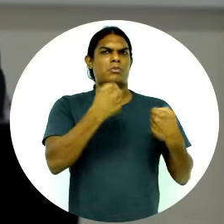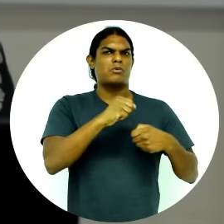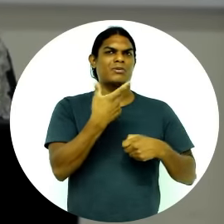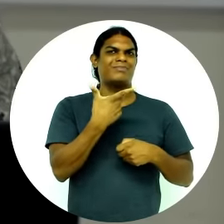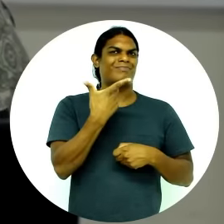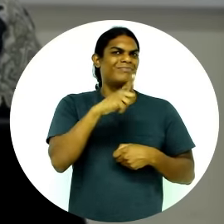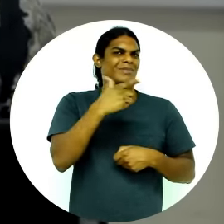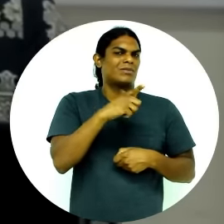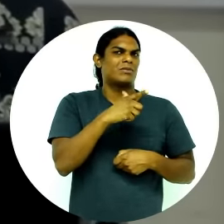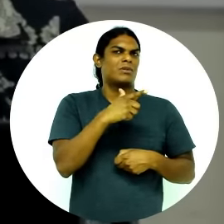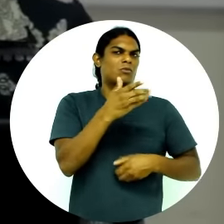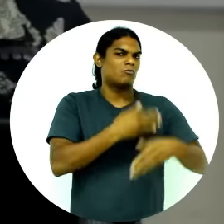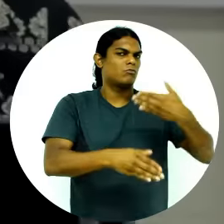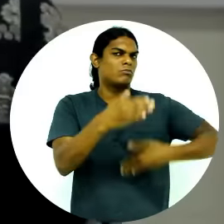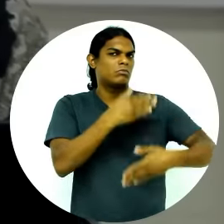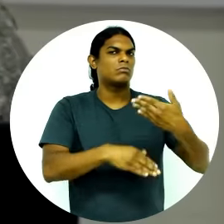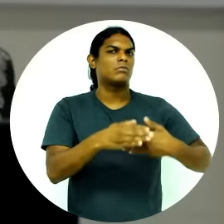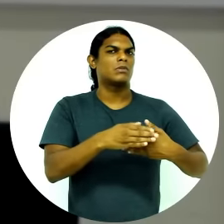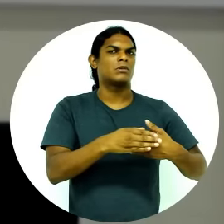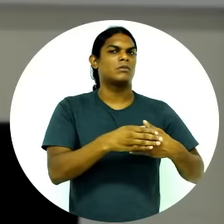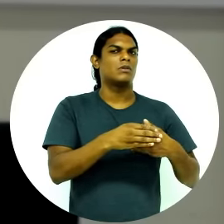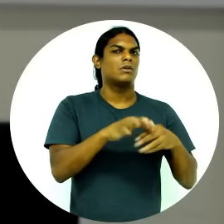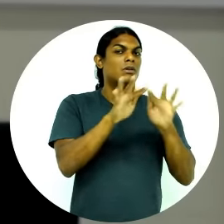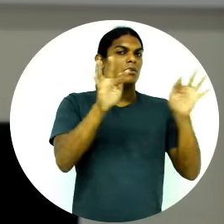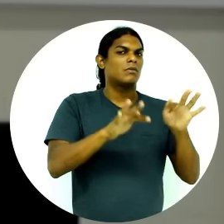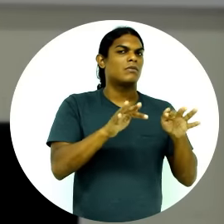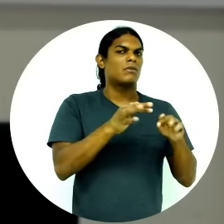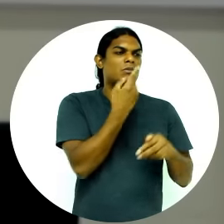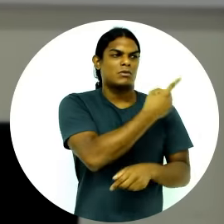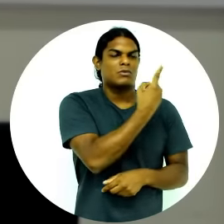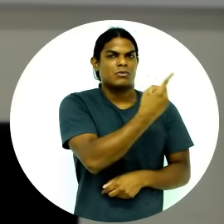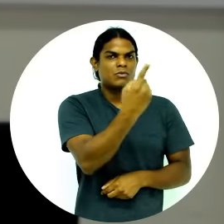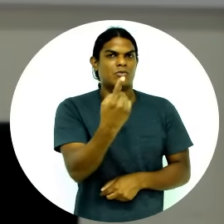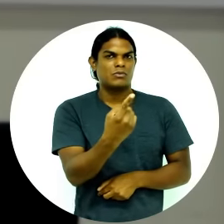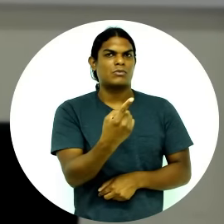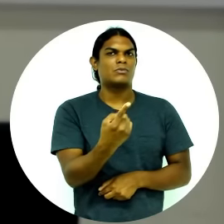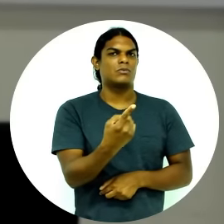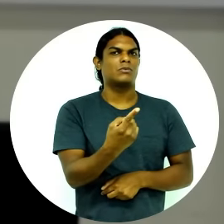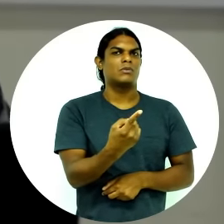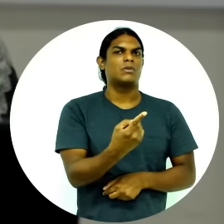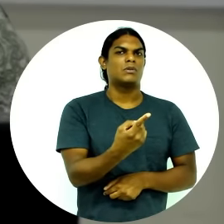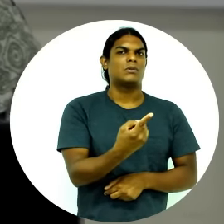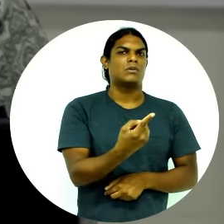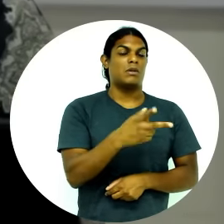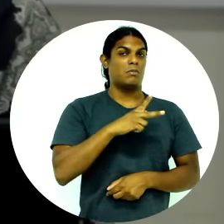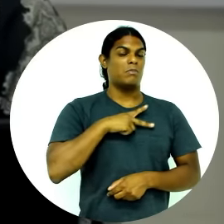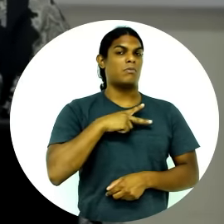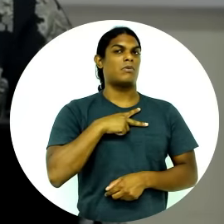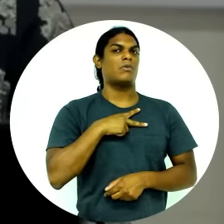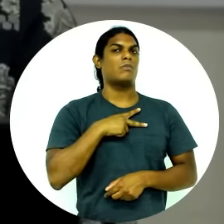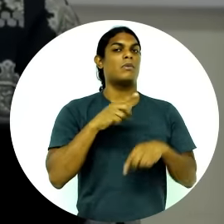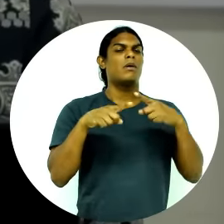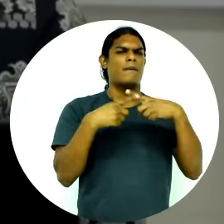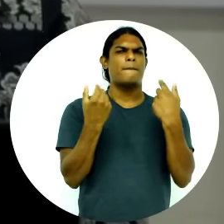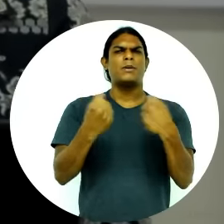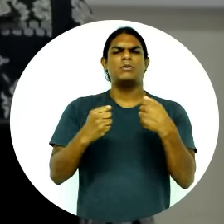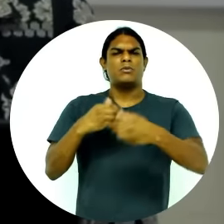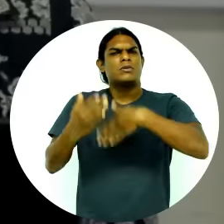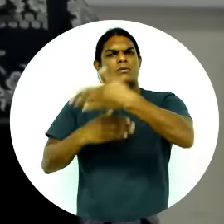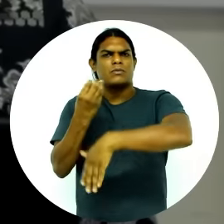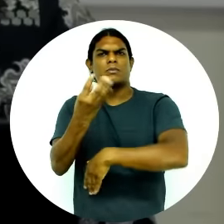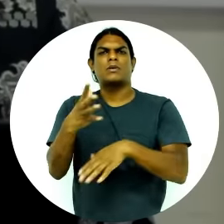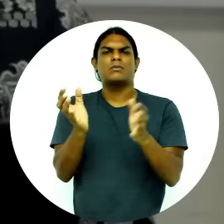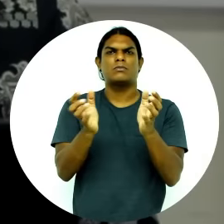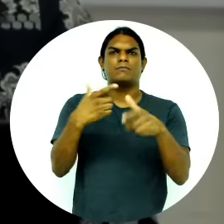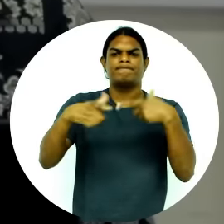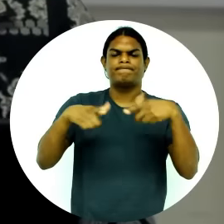meu em relação ao trabalho em equipe e relacionamento interpessoal. Se eu acho que aquele